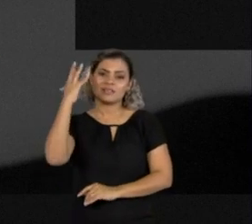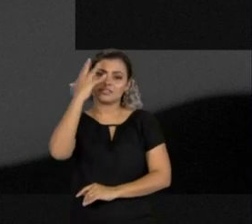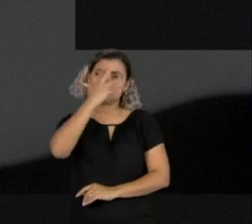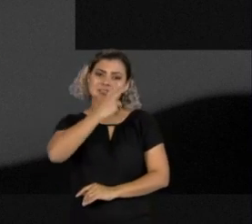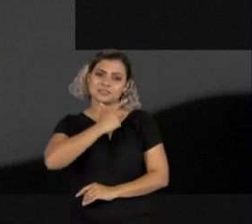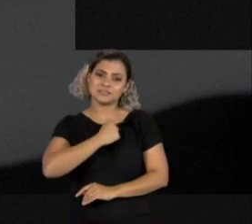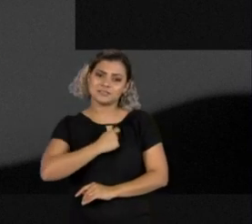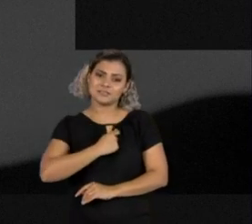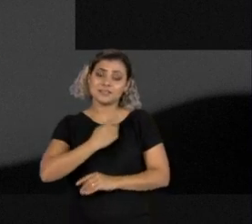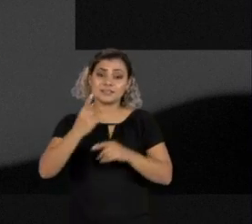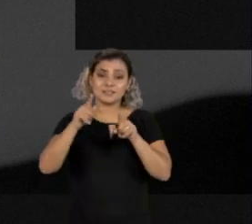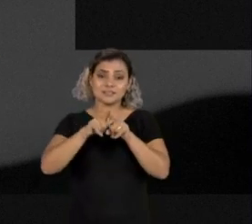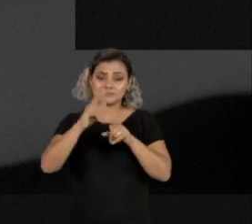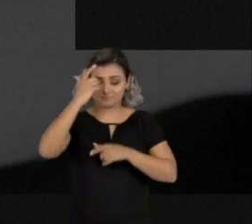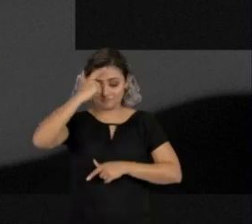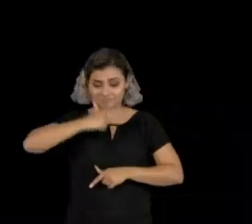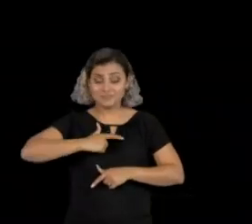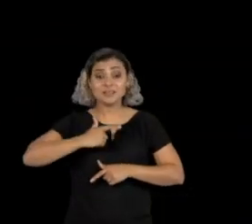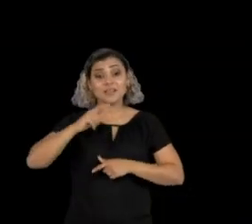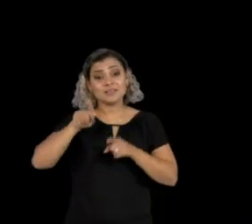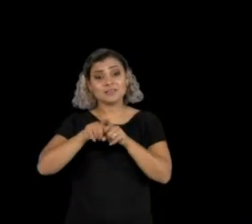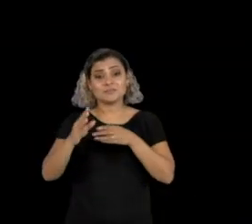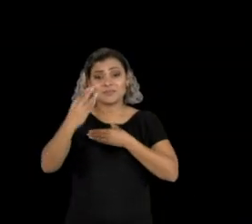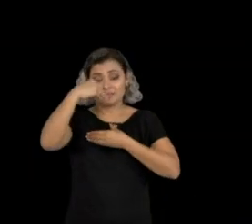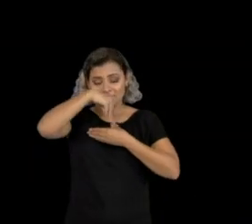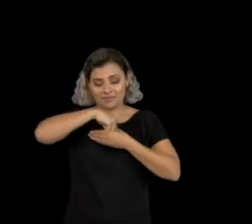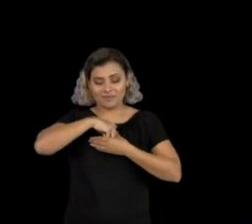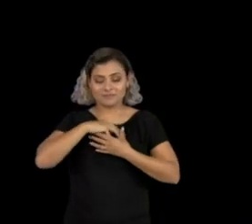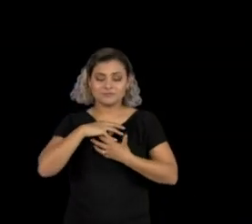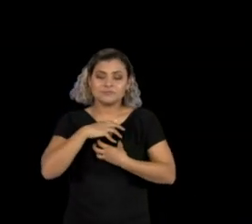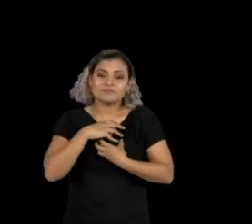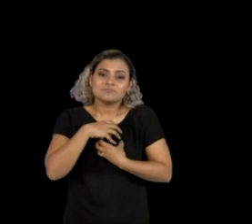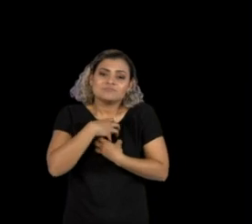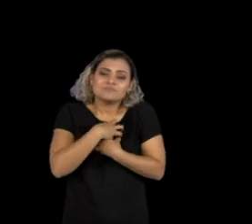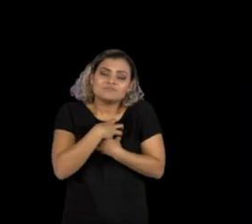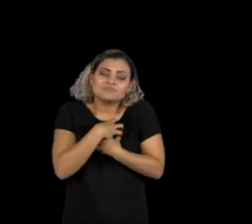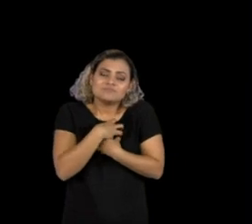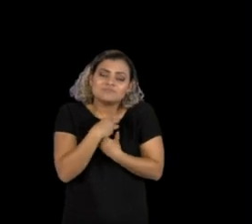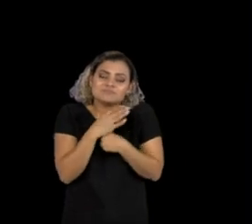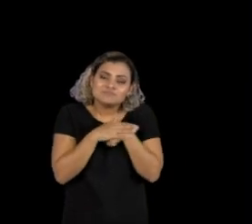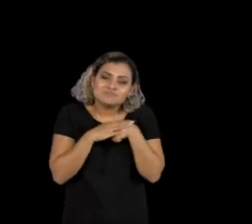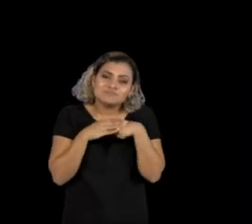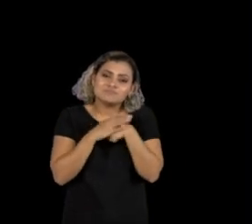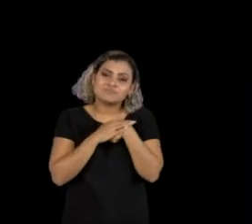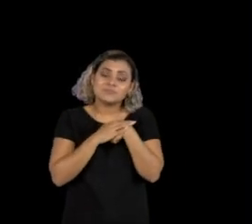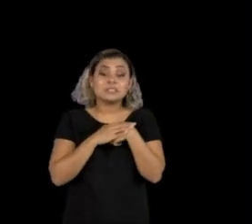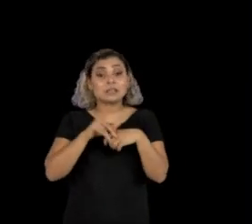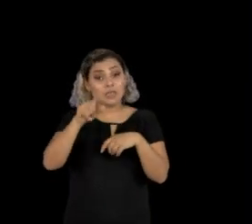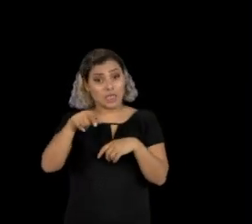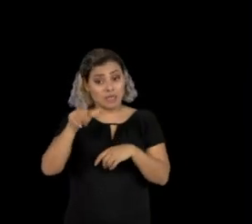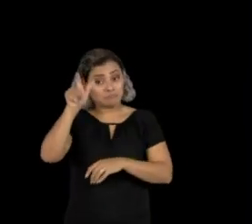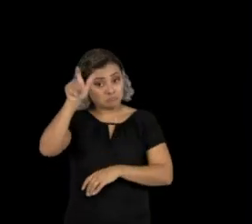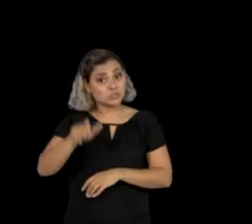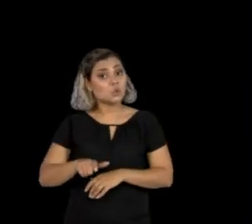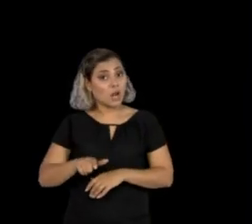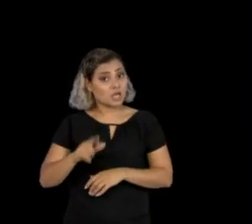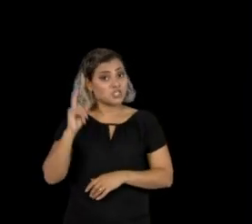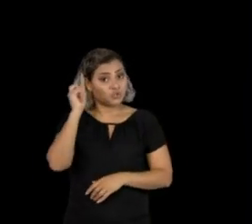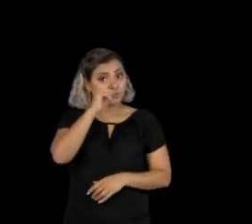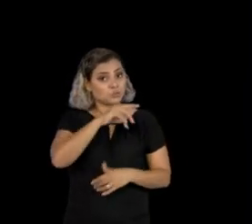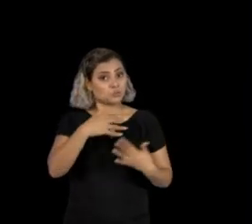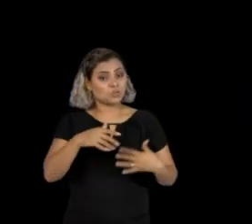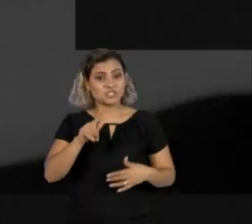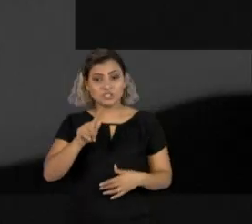linda fisicamente e linda por dentro também. Então, com um talento muito grande, num papel muito difícil, Gina